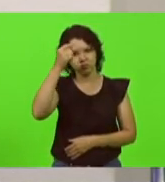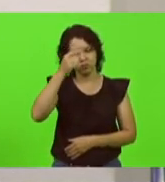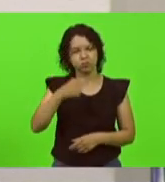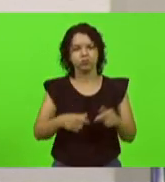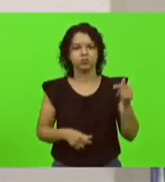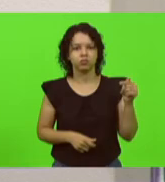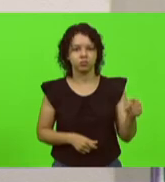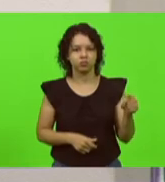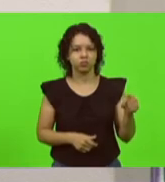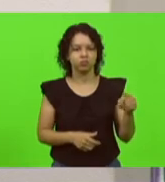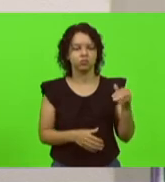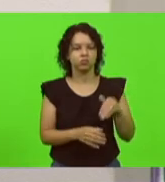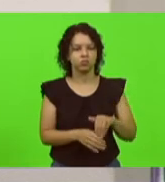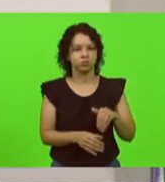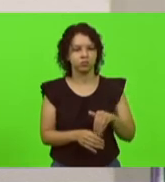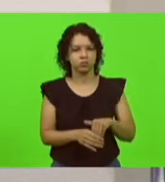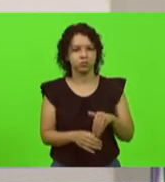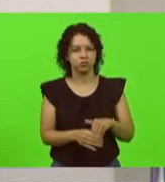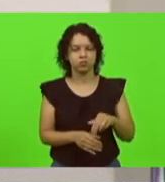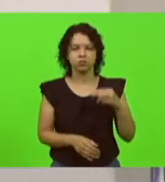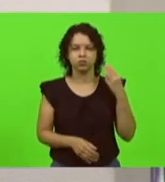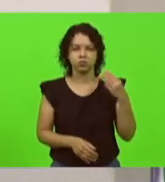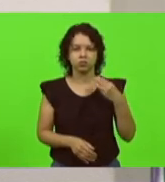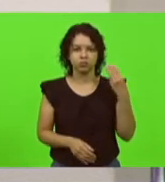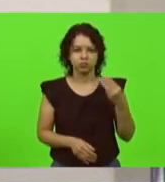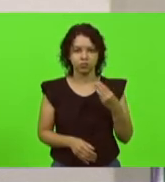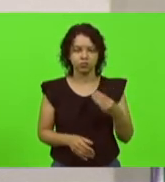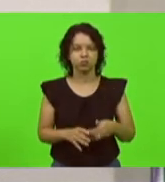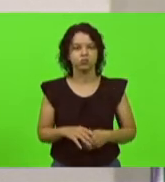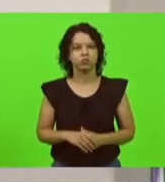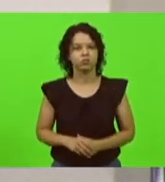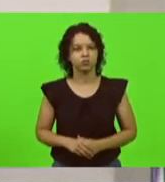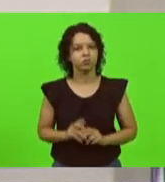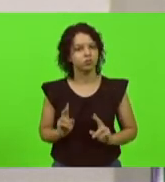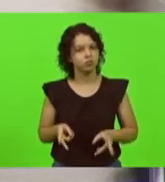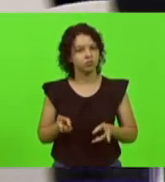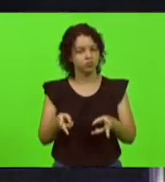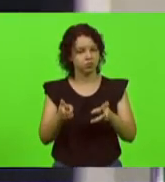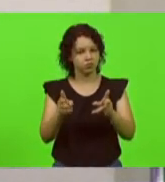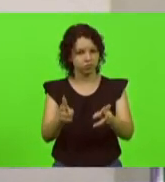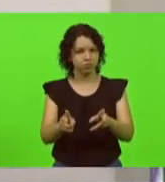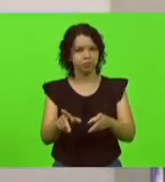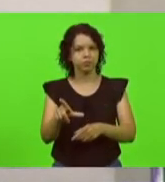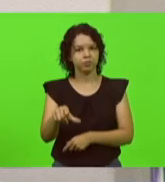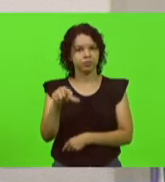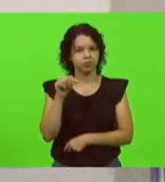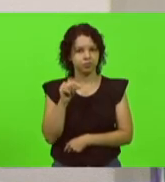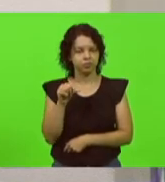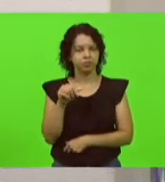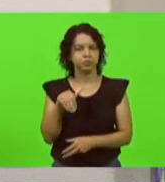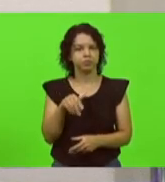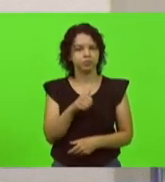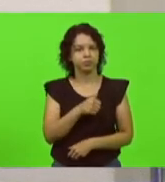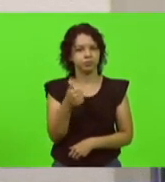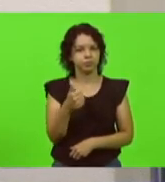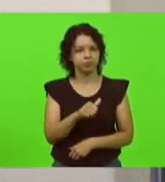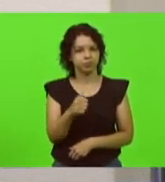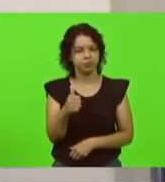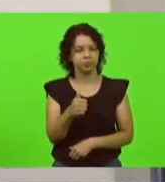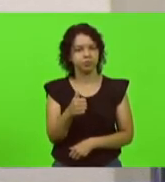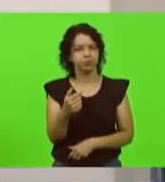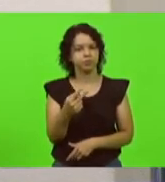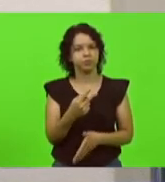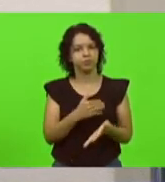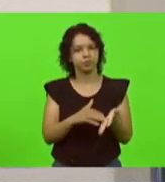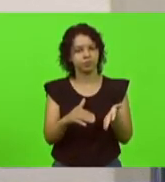7 votos para o senhor deputado Márcio Machado. Ato contínuo, foi declarado eleito para o cargo de primeiro vice-presidente deste